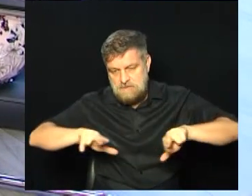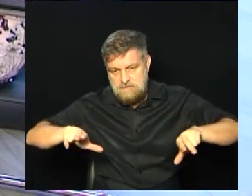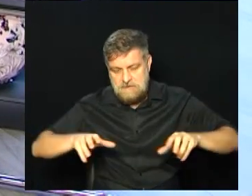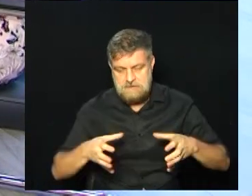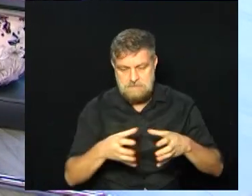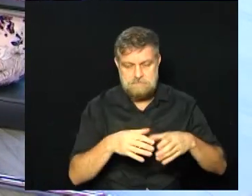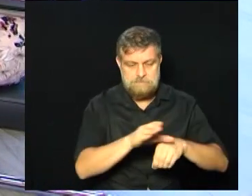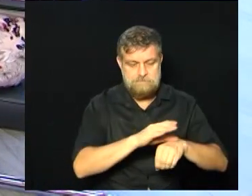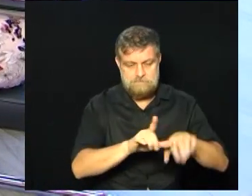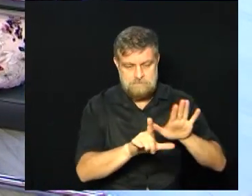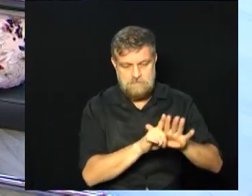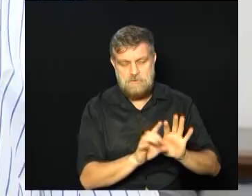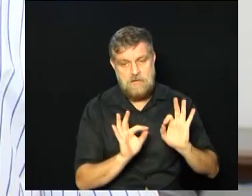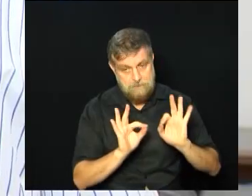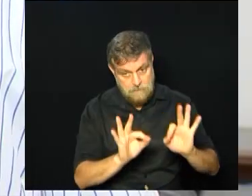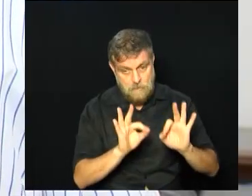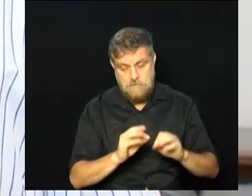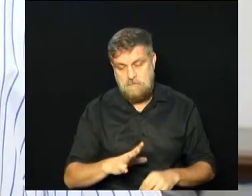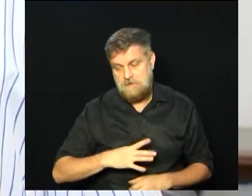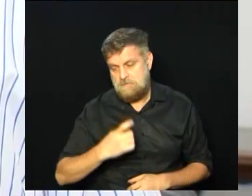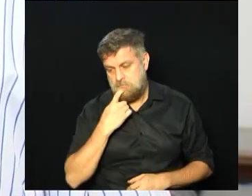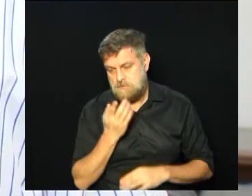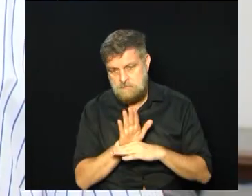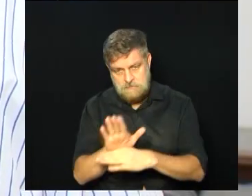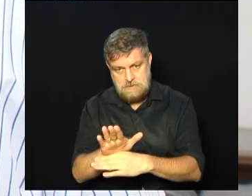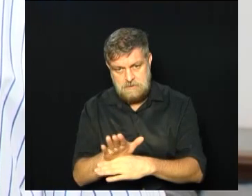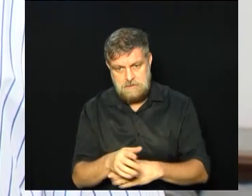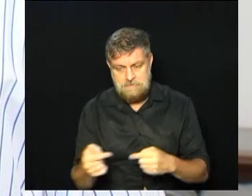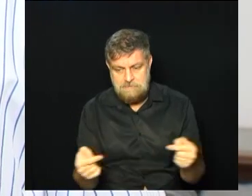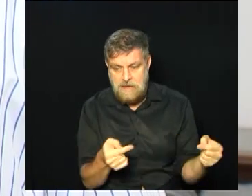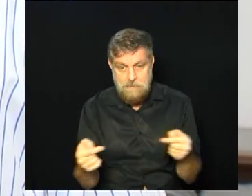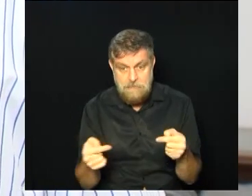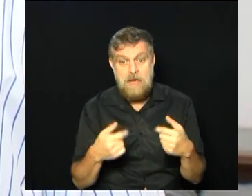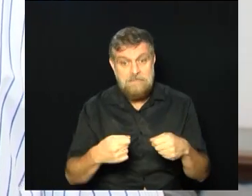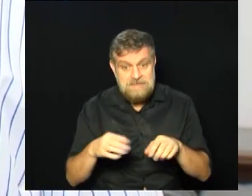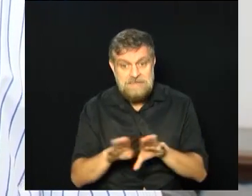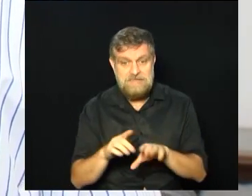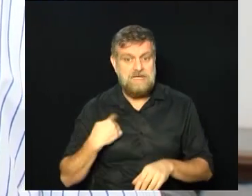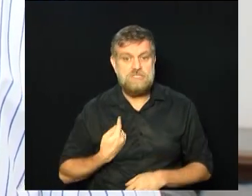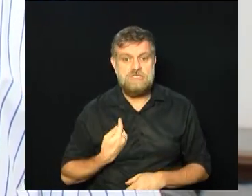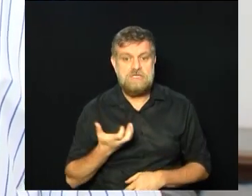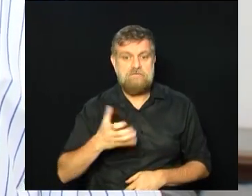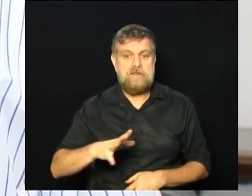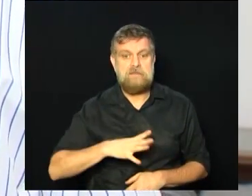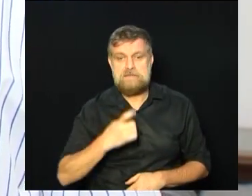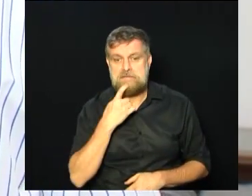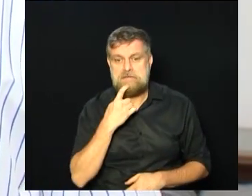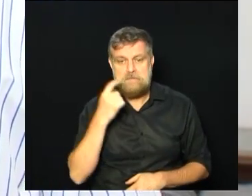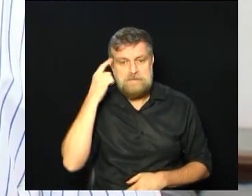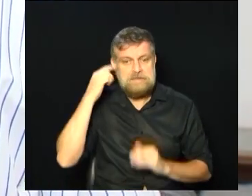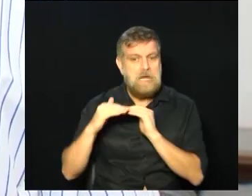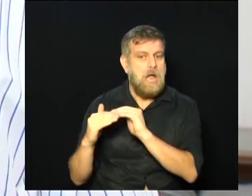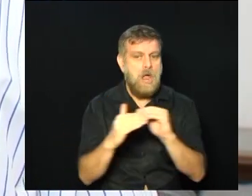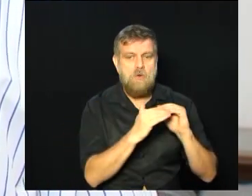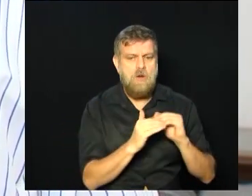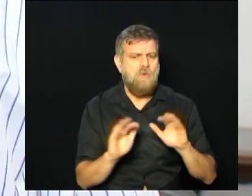é positiva para o município. Ele é necessário para o crescimento da cidade, né? Nós não queremos uma cidade que todo mundo pense igual. Não